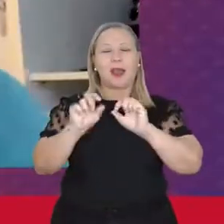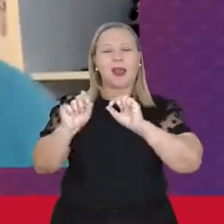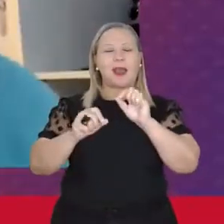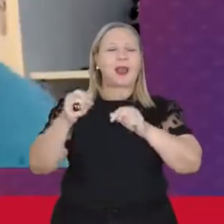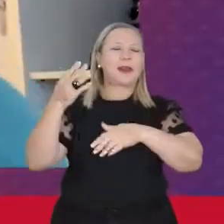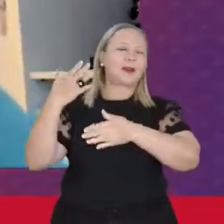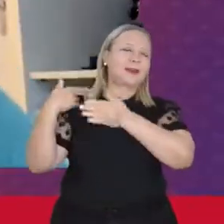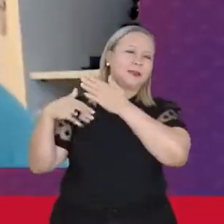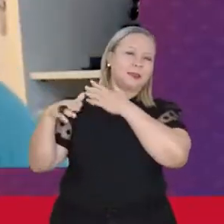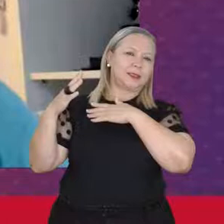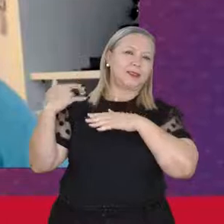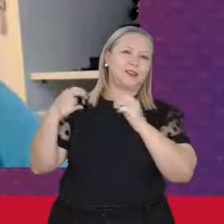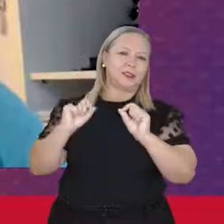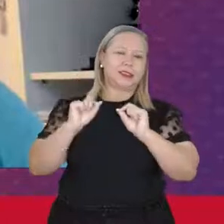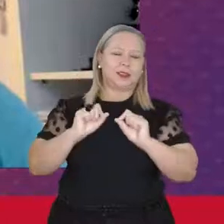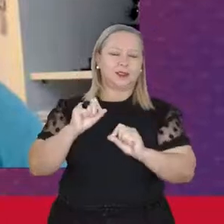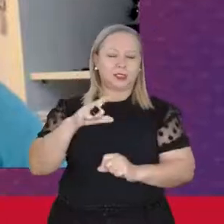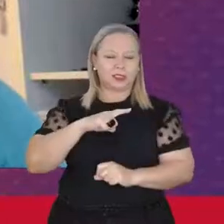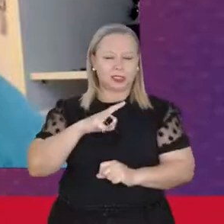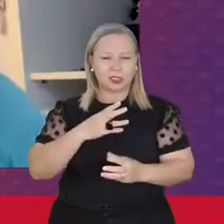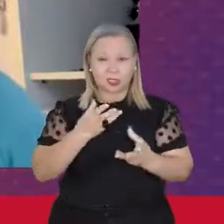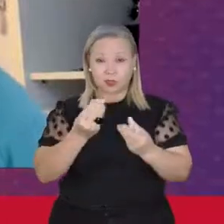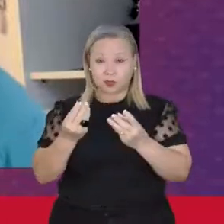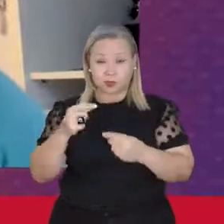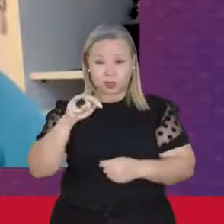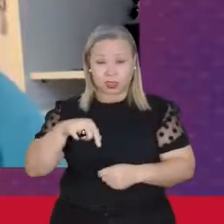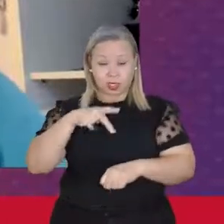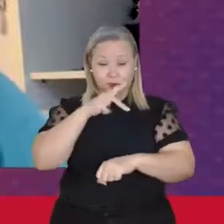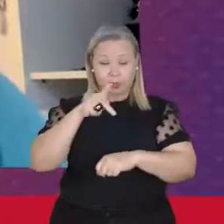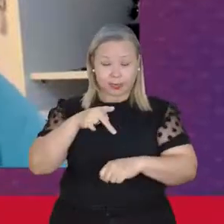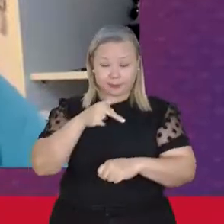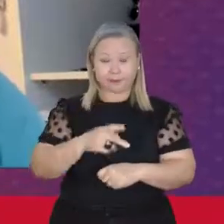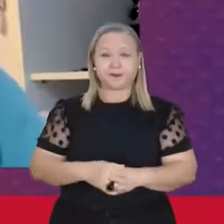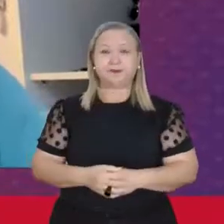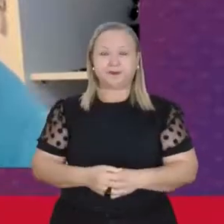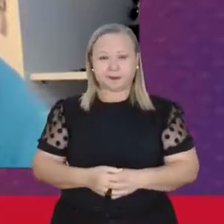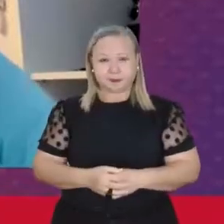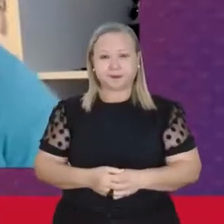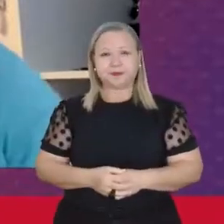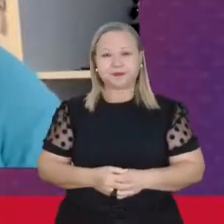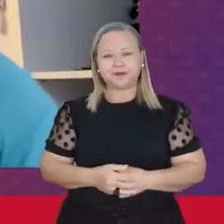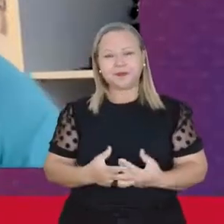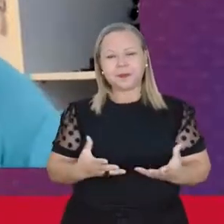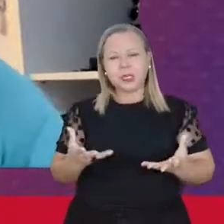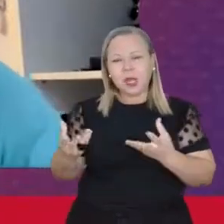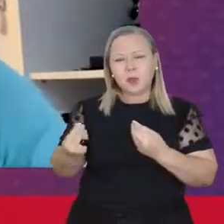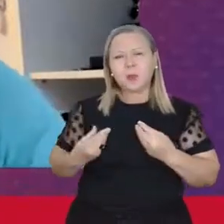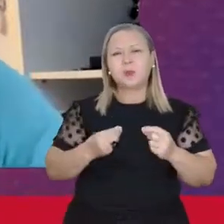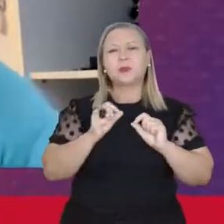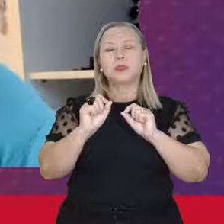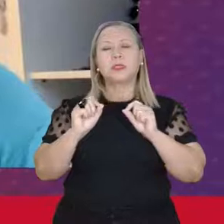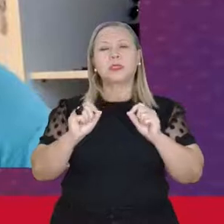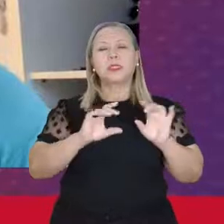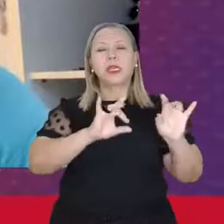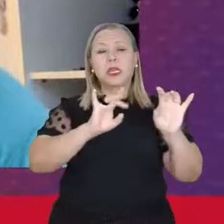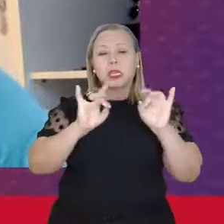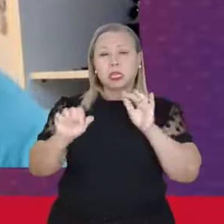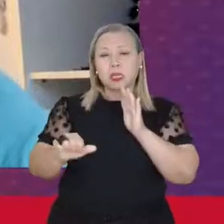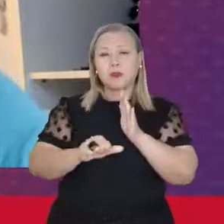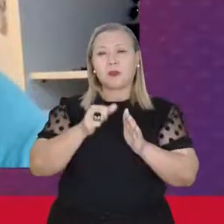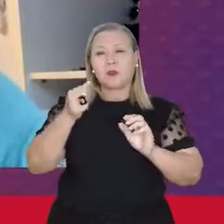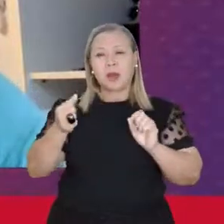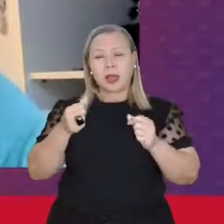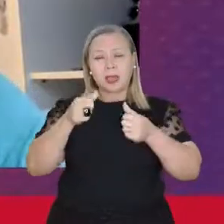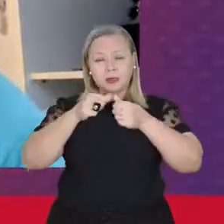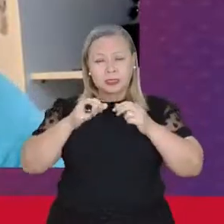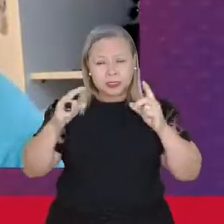era gravíssima, né, no nosso país. E tanto que cada vez mais fica